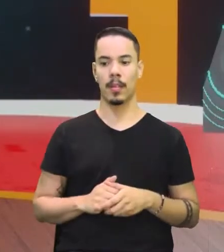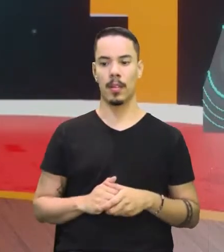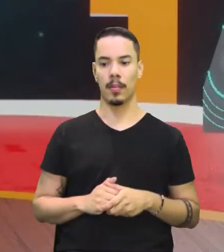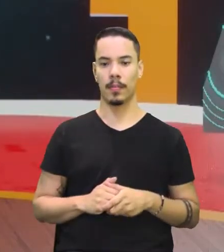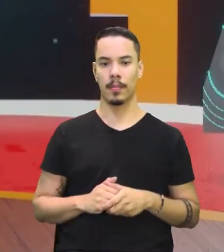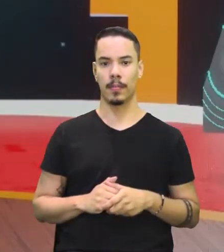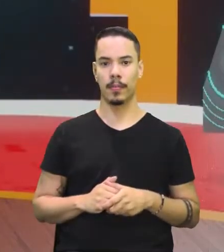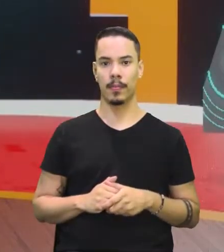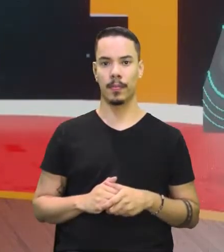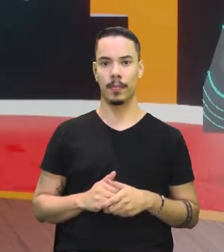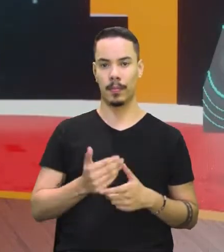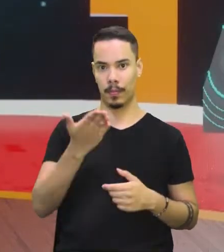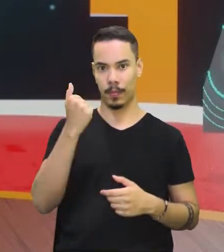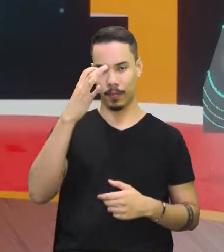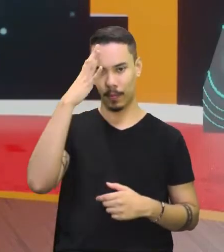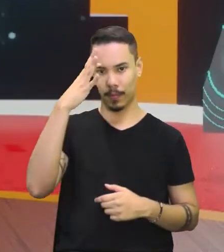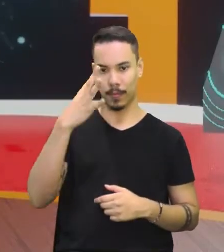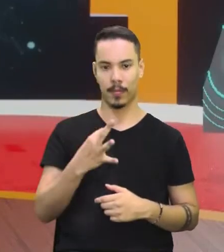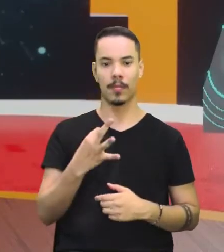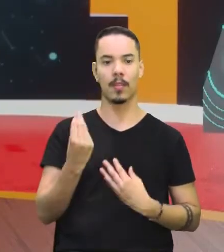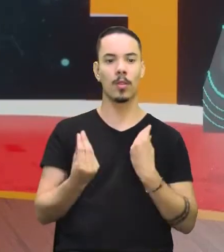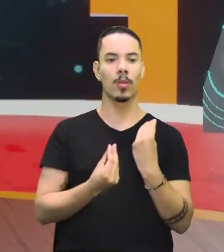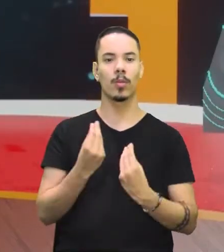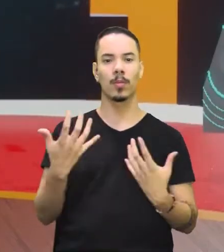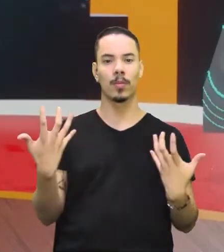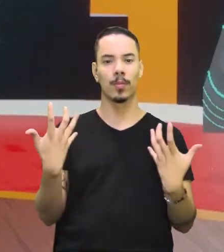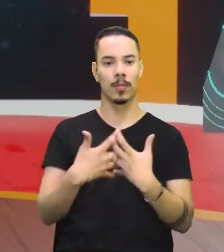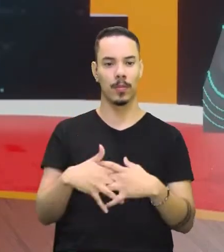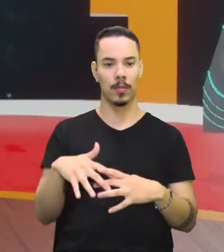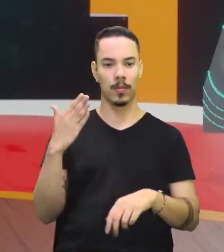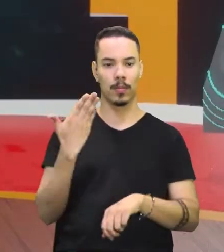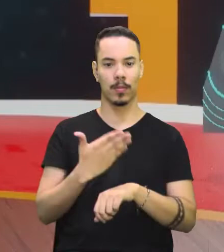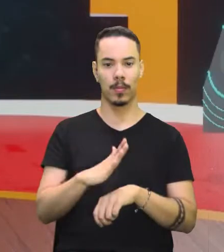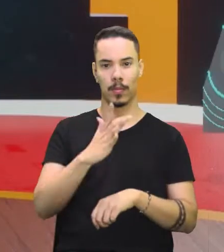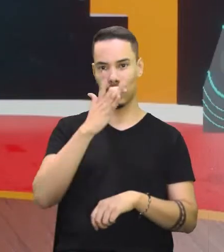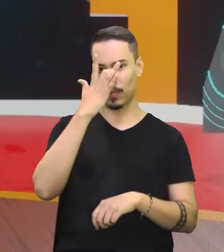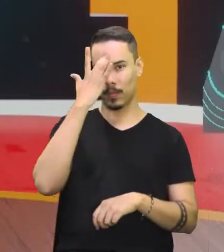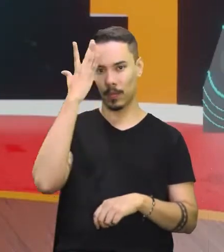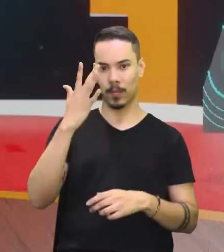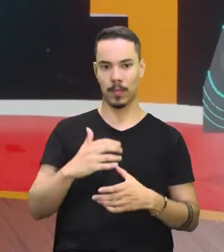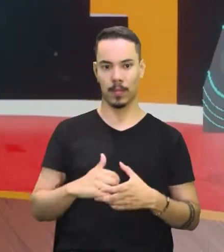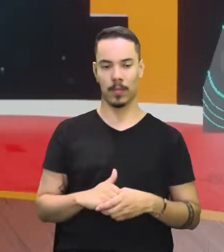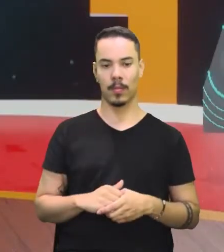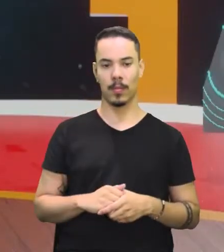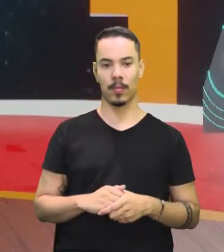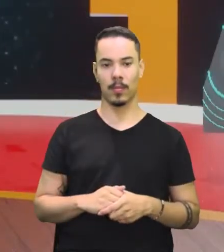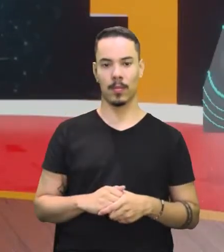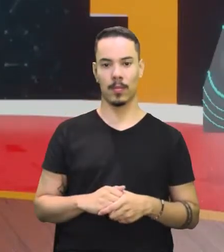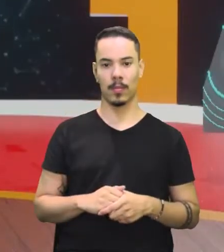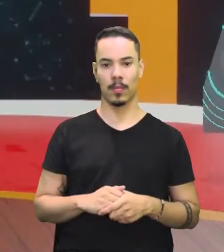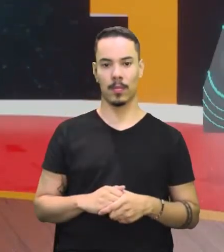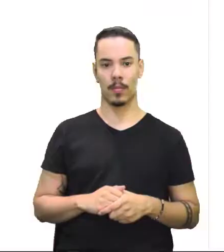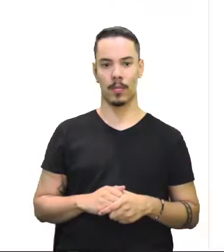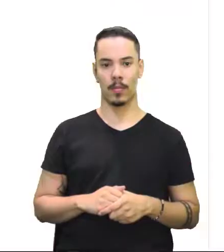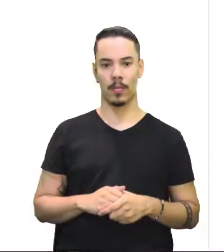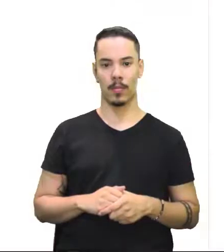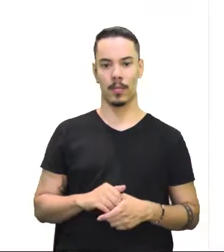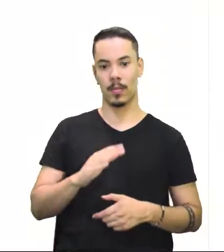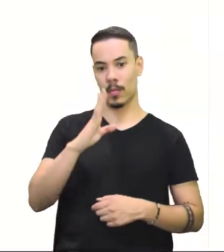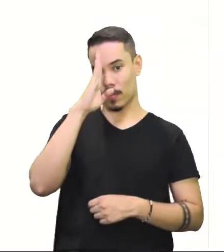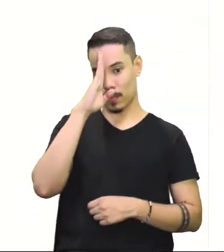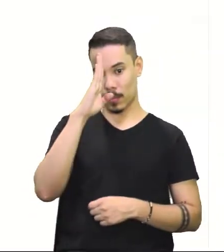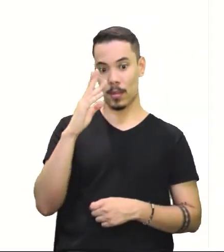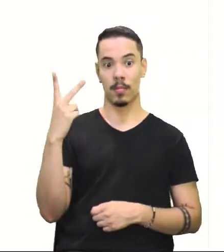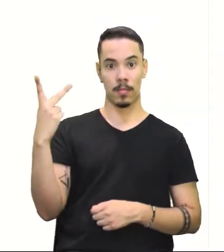de entender esse processo, esse dispositivo prático e fácil. Olha lá. Quando a gente fala de